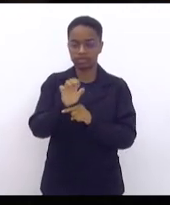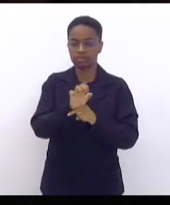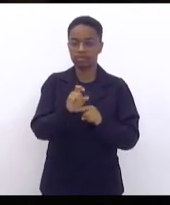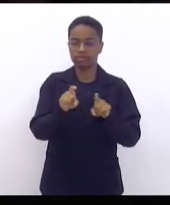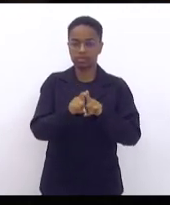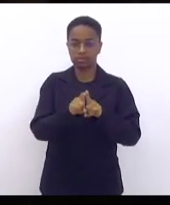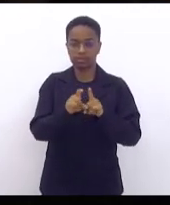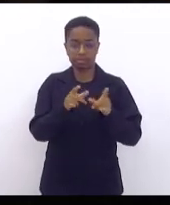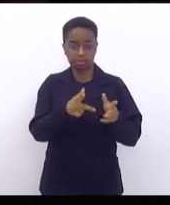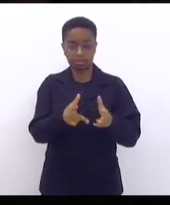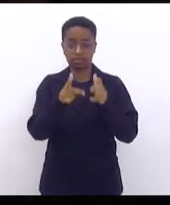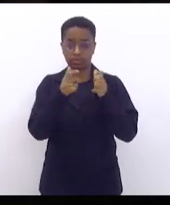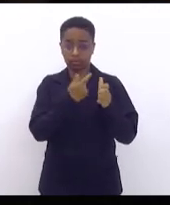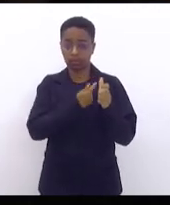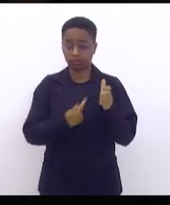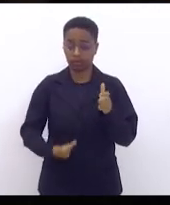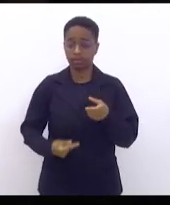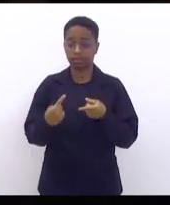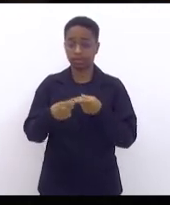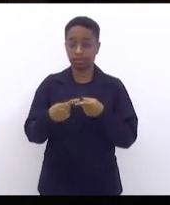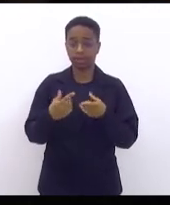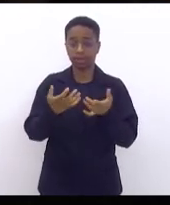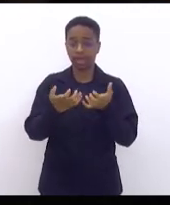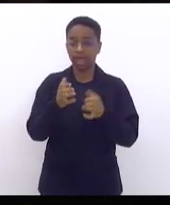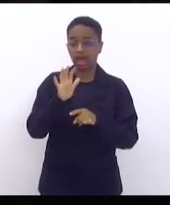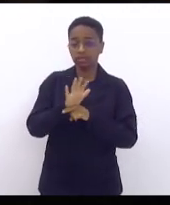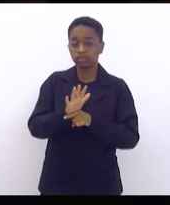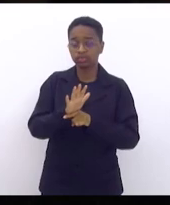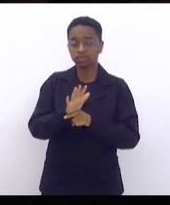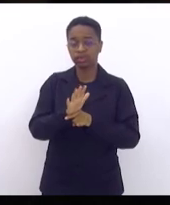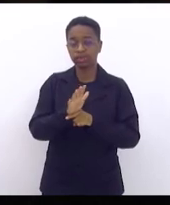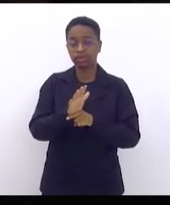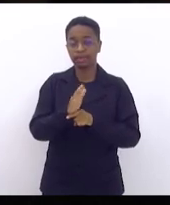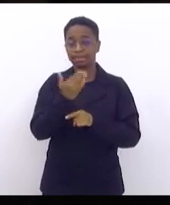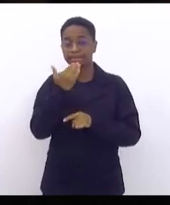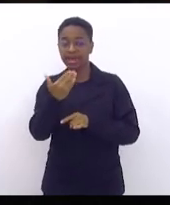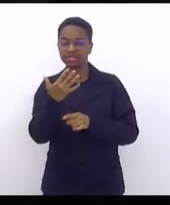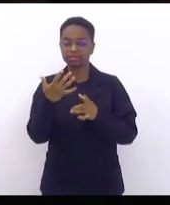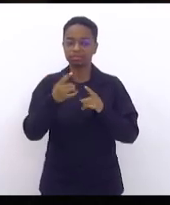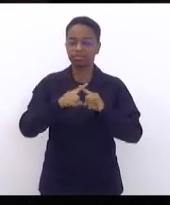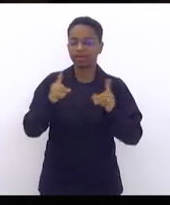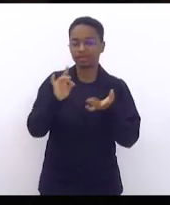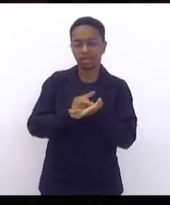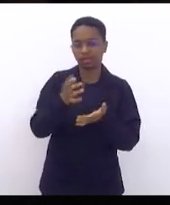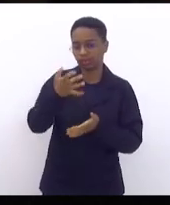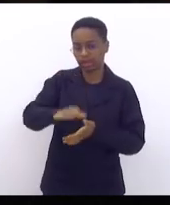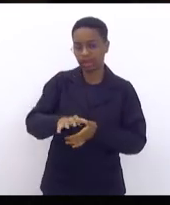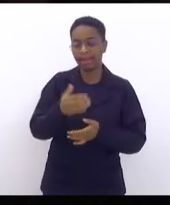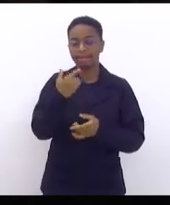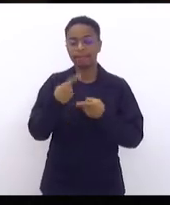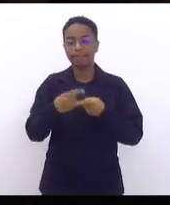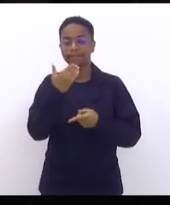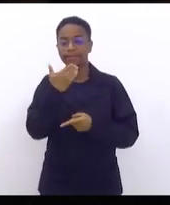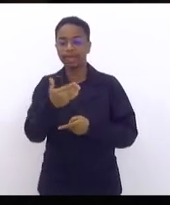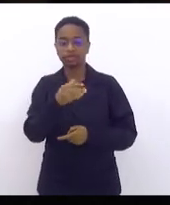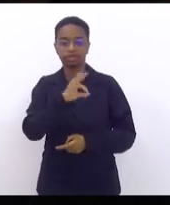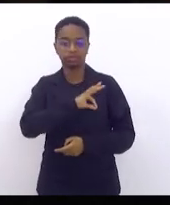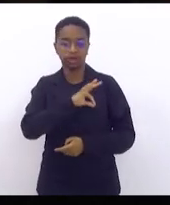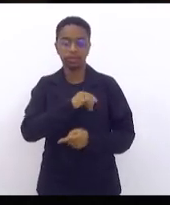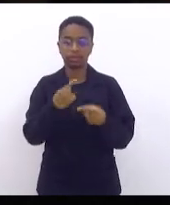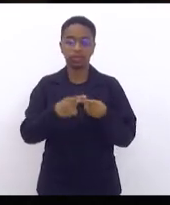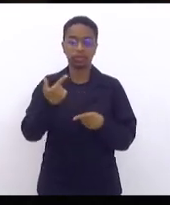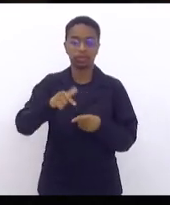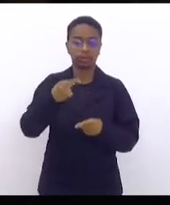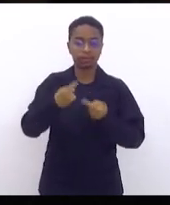esses governos que pedem ajuda, mas não querem ajuda, que pedem mais polícia, porque não tem política pública